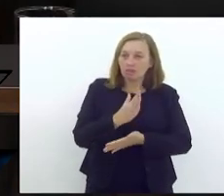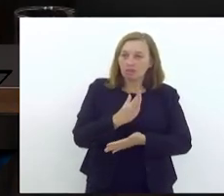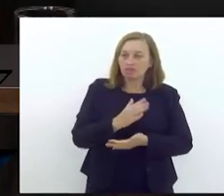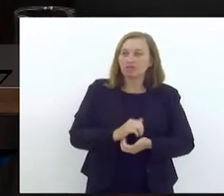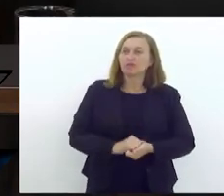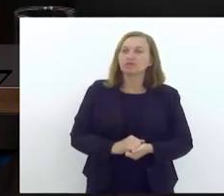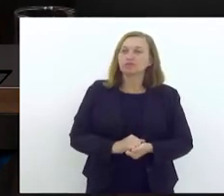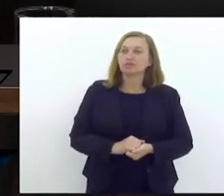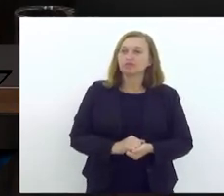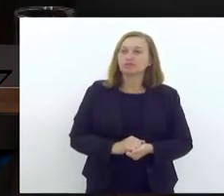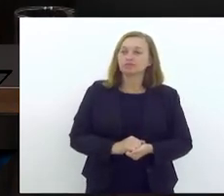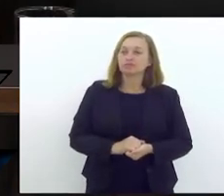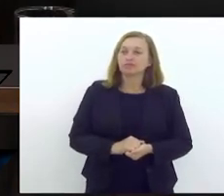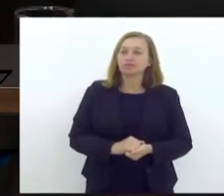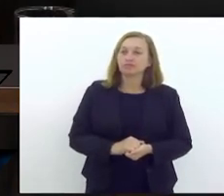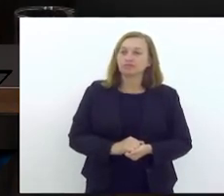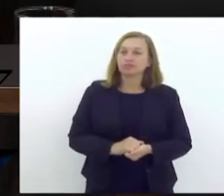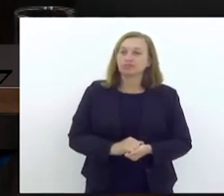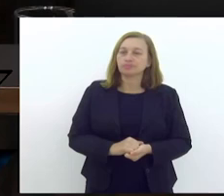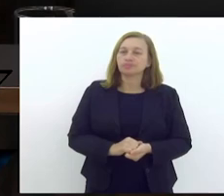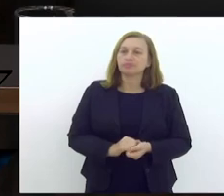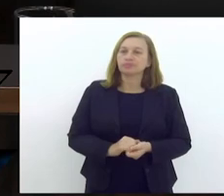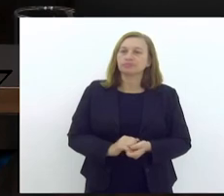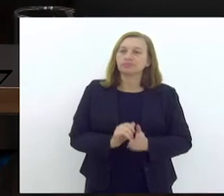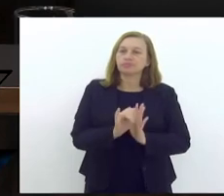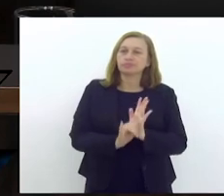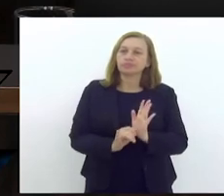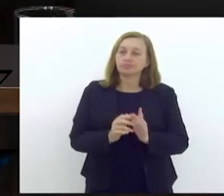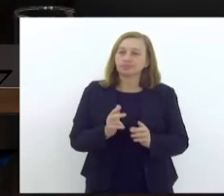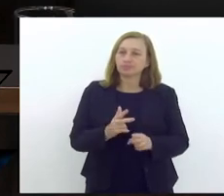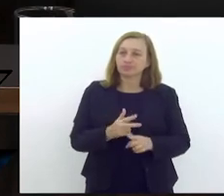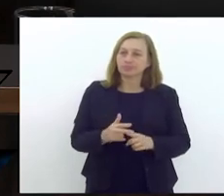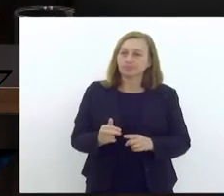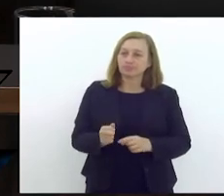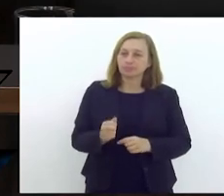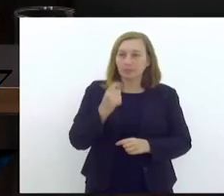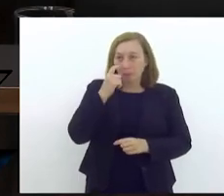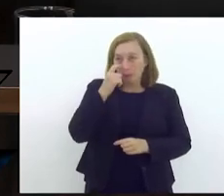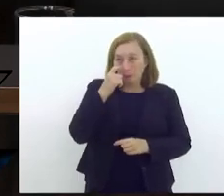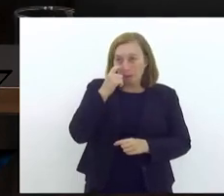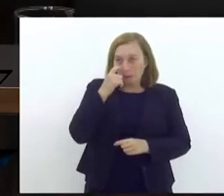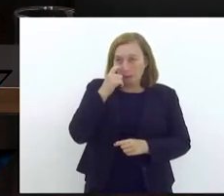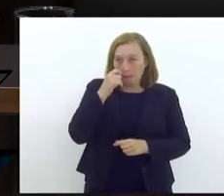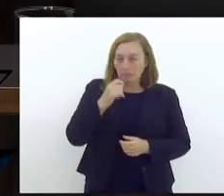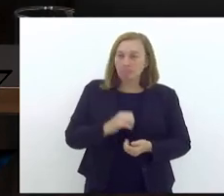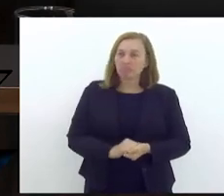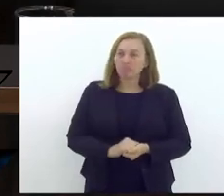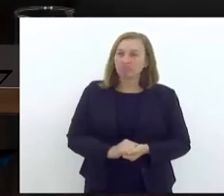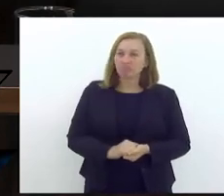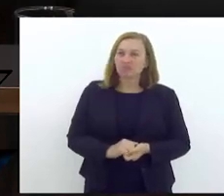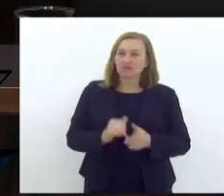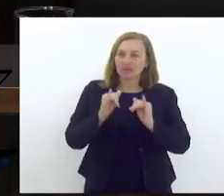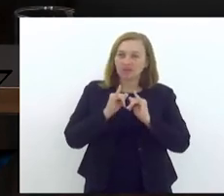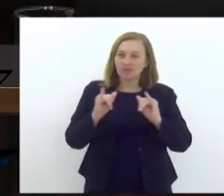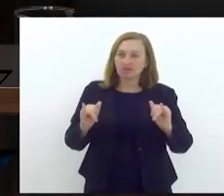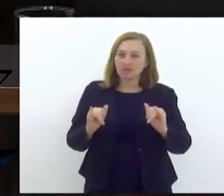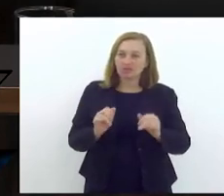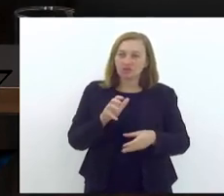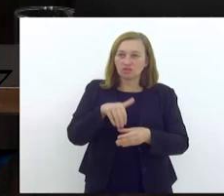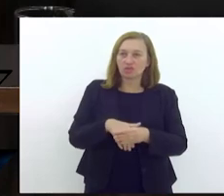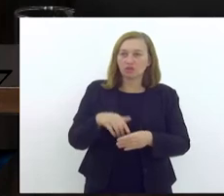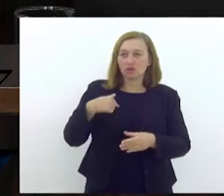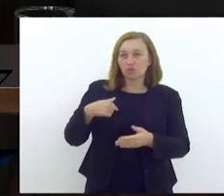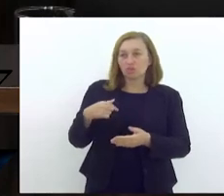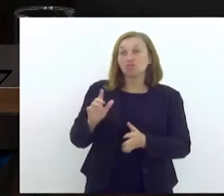estão aprovado vai a redação do vencido a declaração de voto Eu Tô